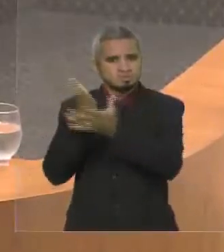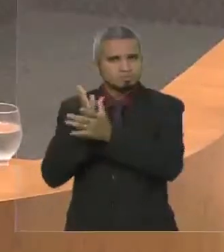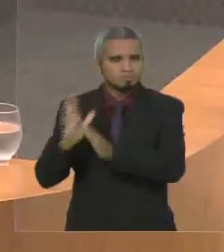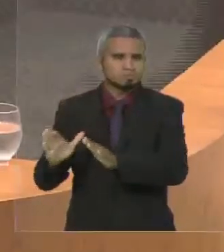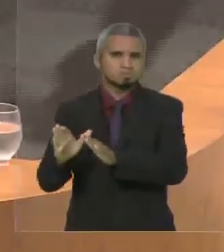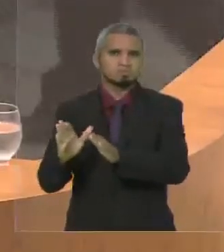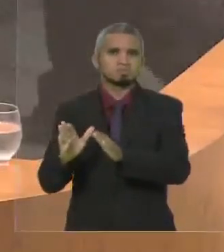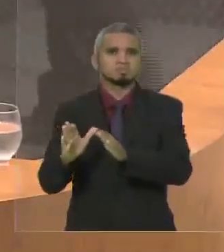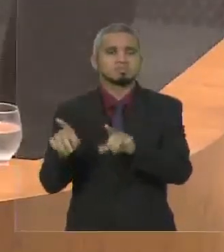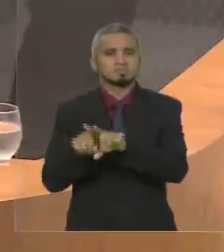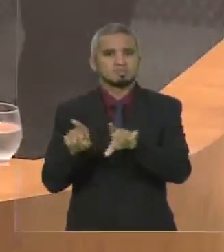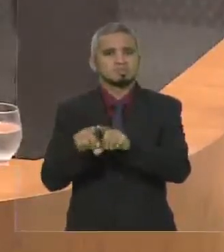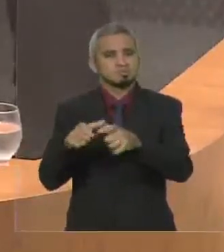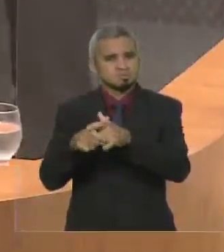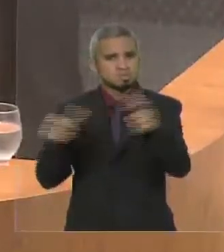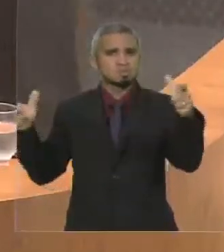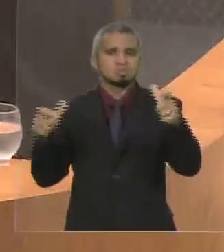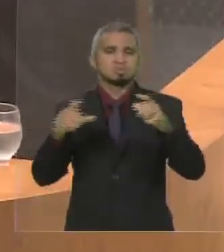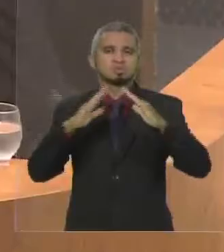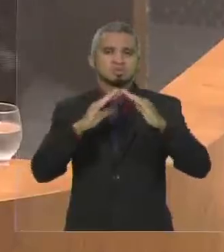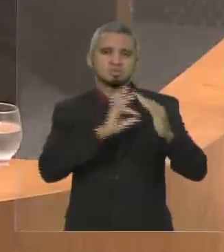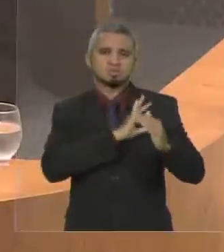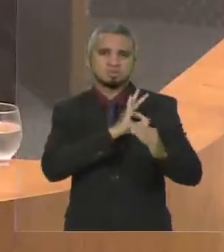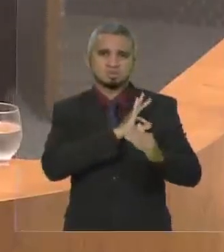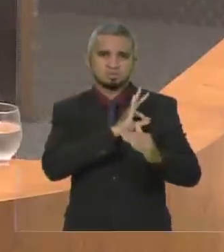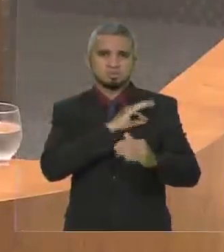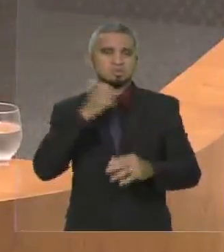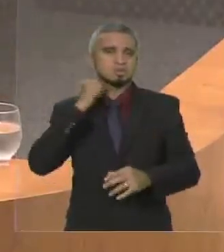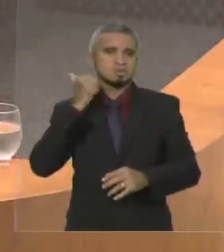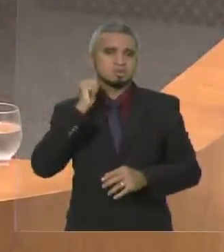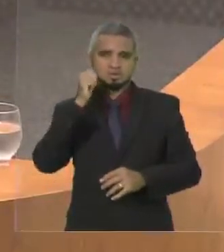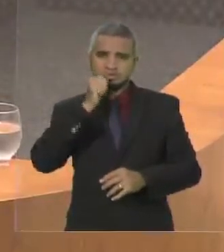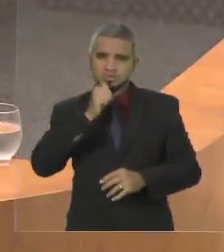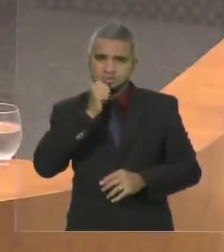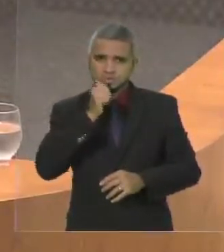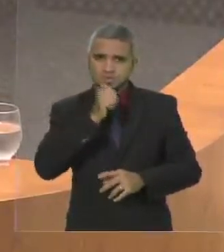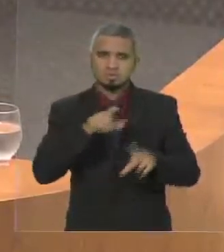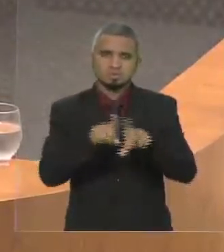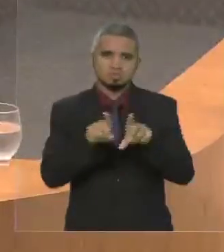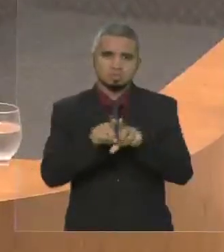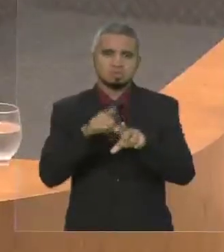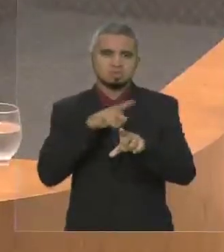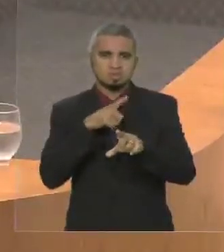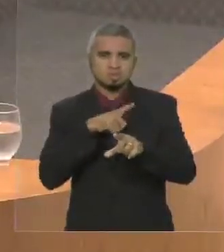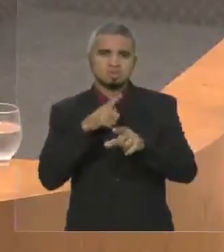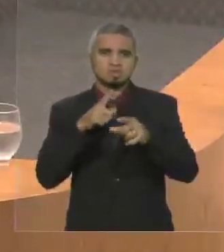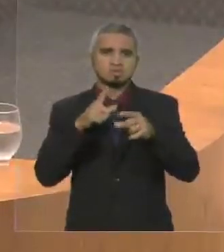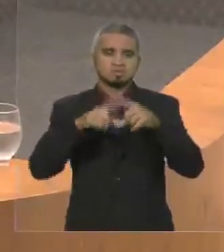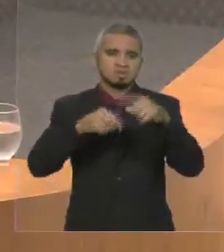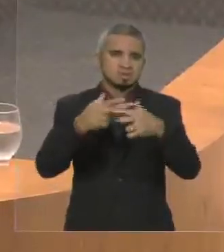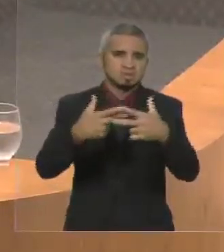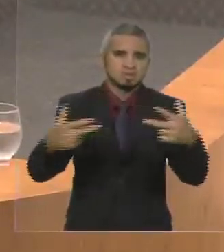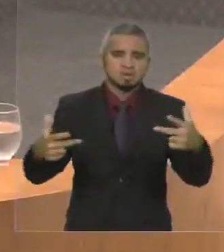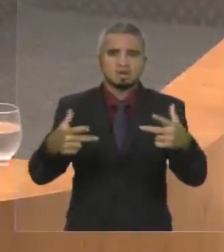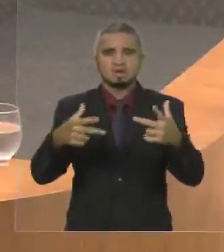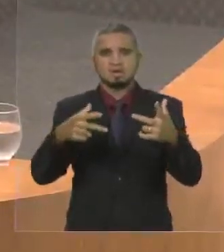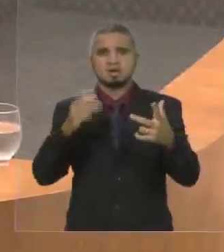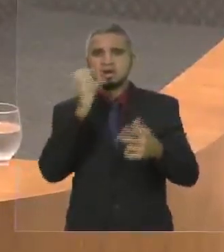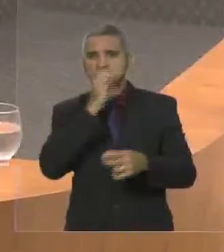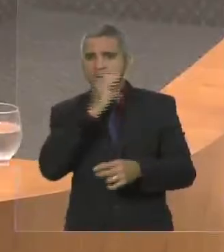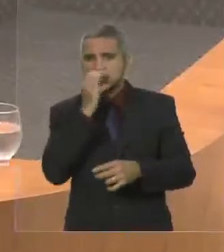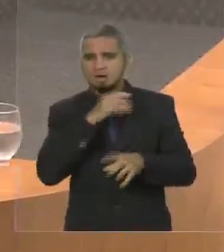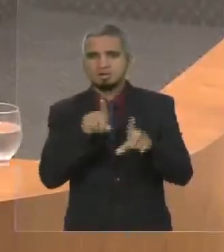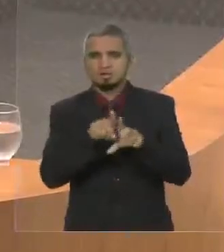delegacias das mulheres, com delegadas mulher, com estrutura para atender essas mulheres, principalmente com a agilização dos